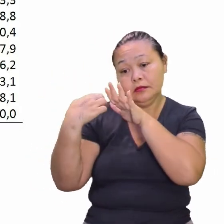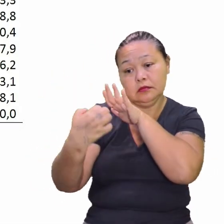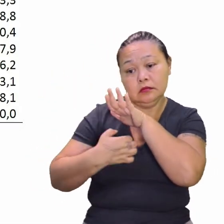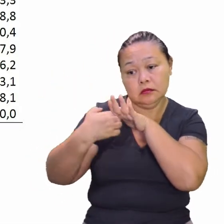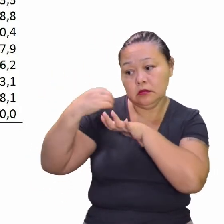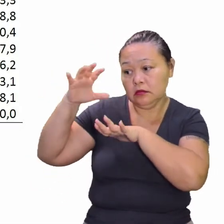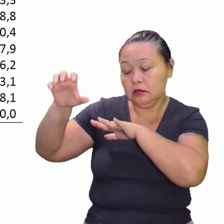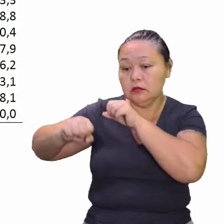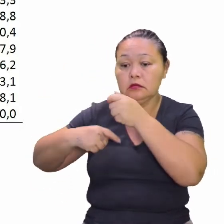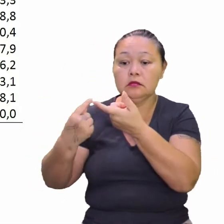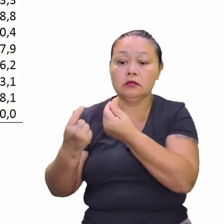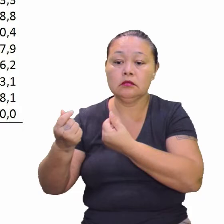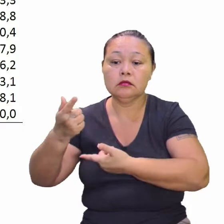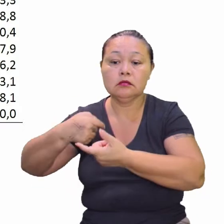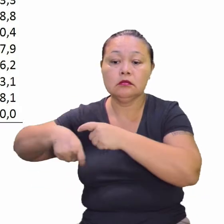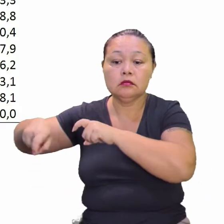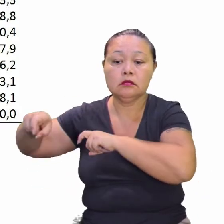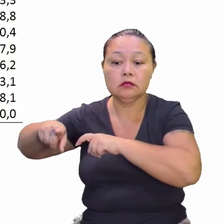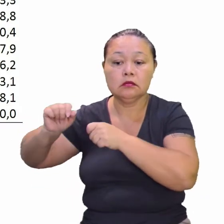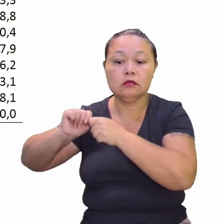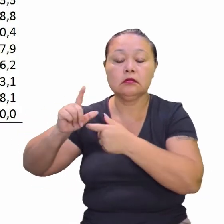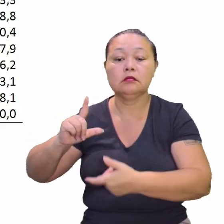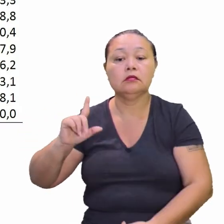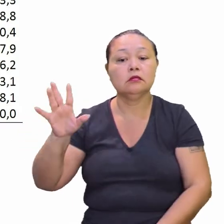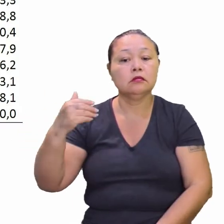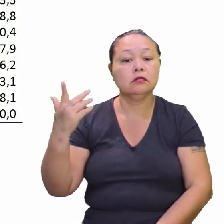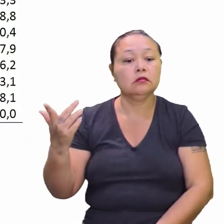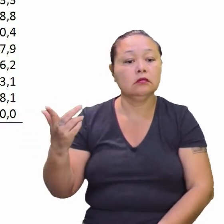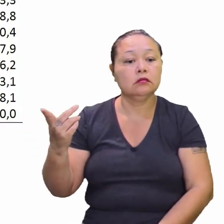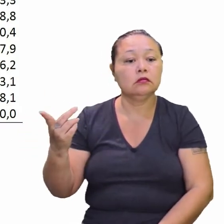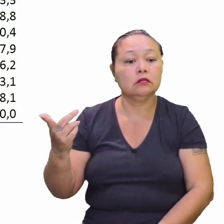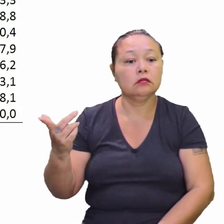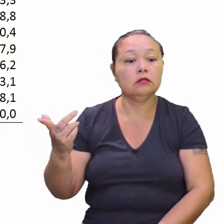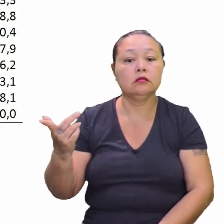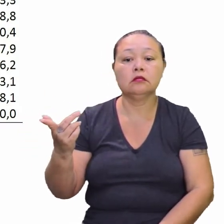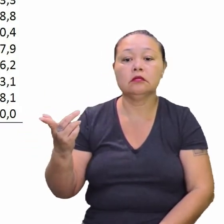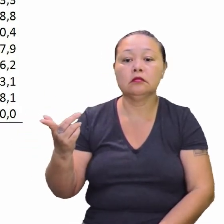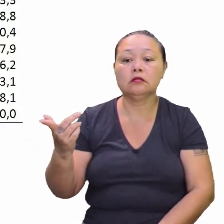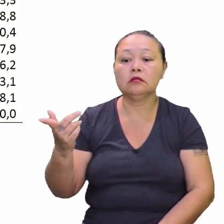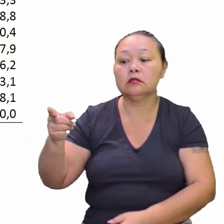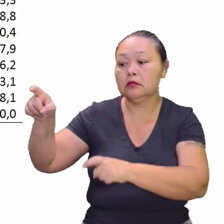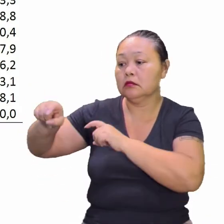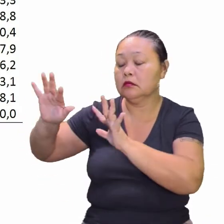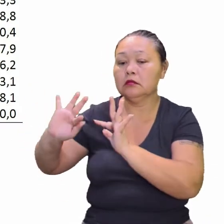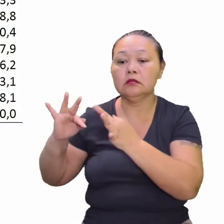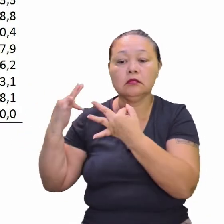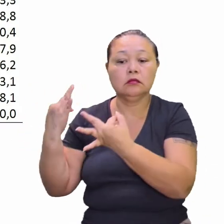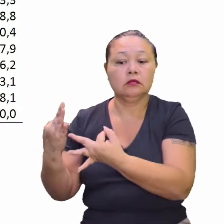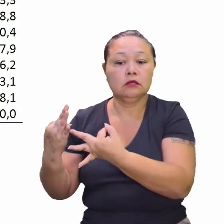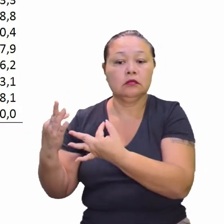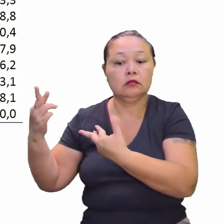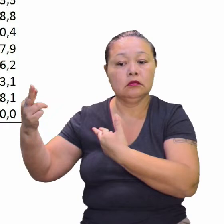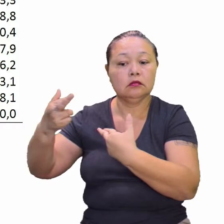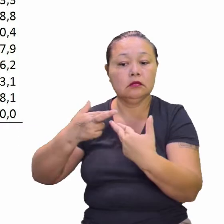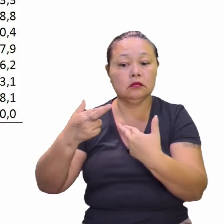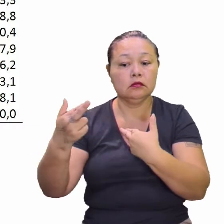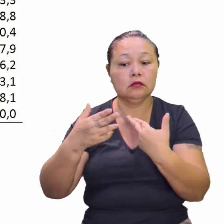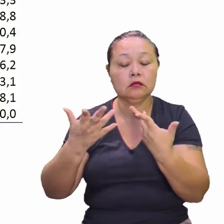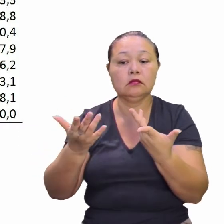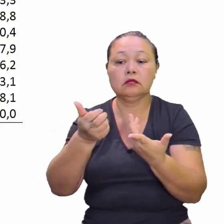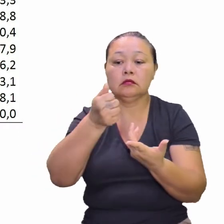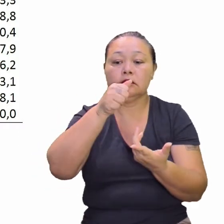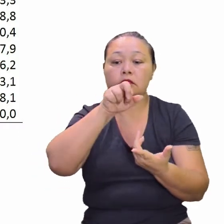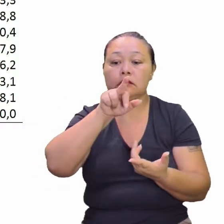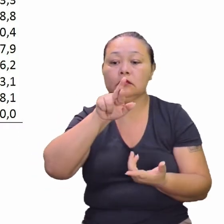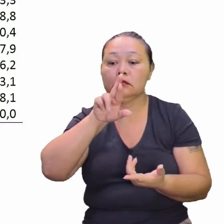né, pelo agronegócio aqui do estado de Rondônia. Rogério, então, a agricultura familiar, em relação ao